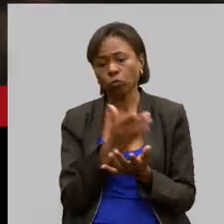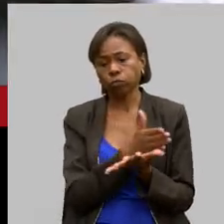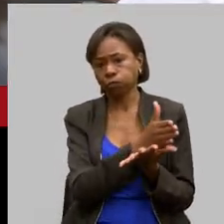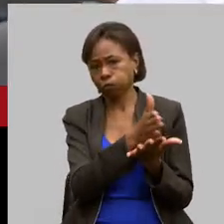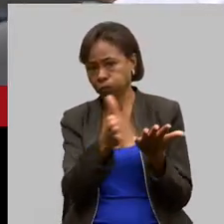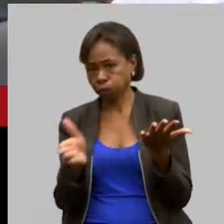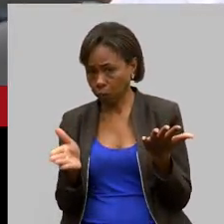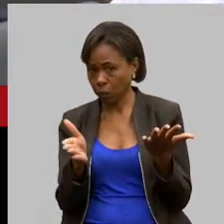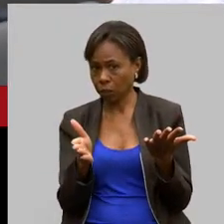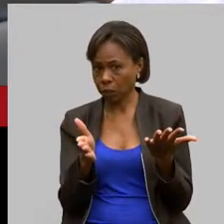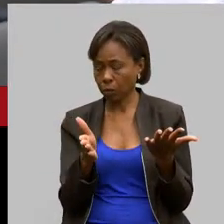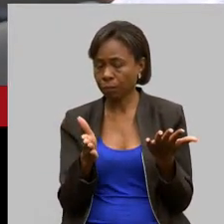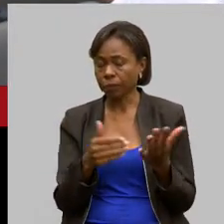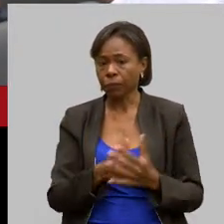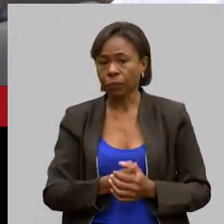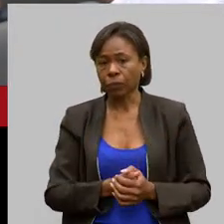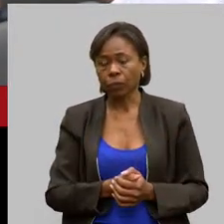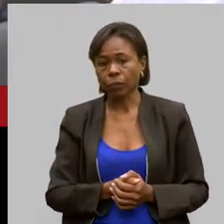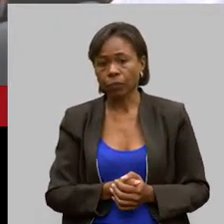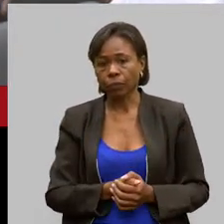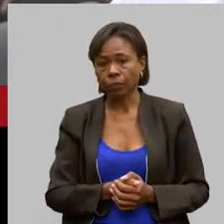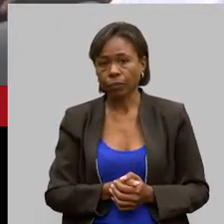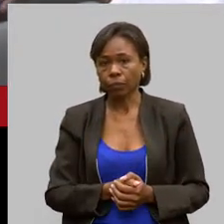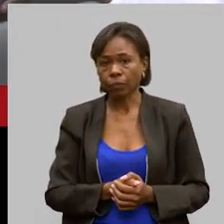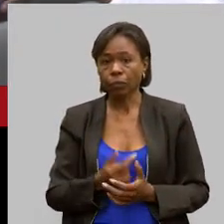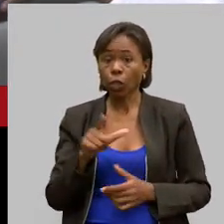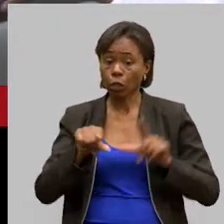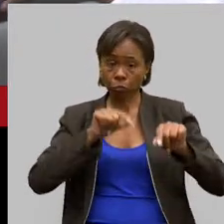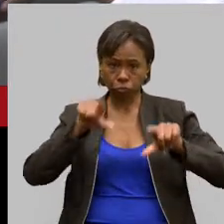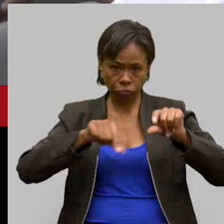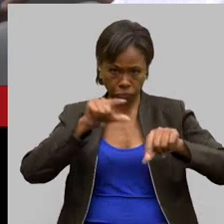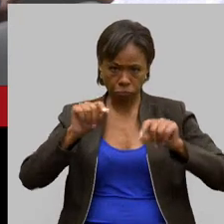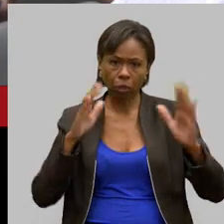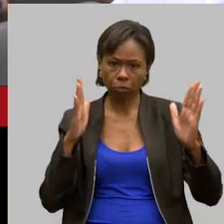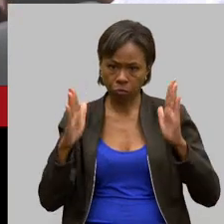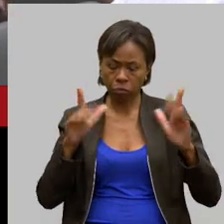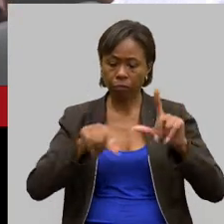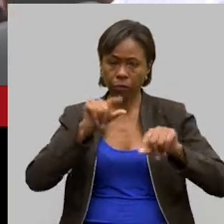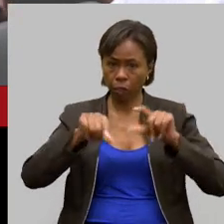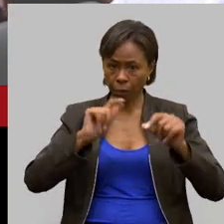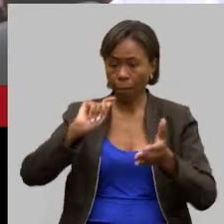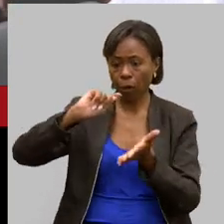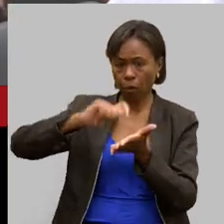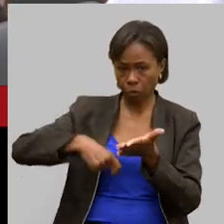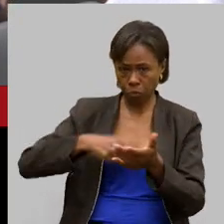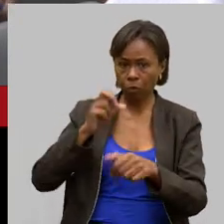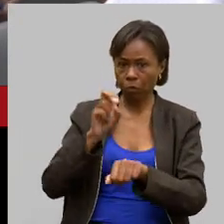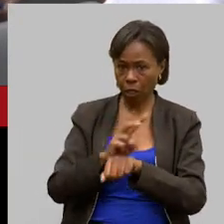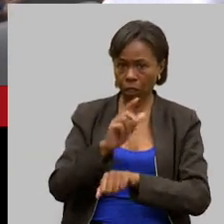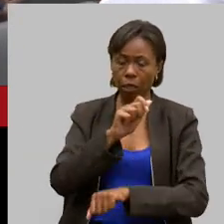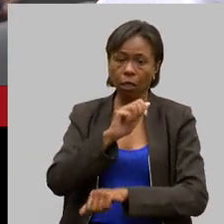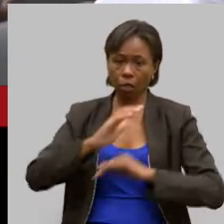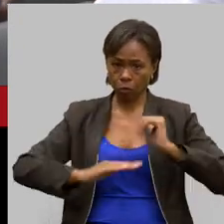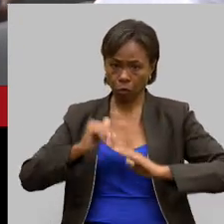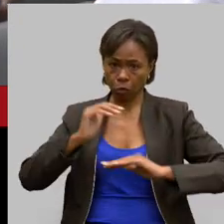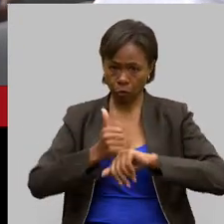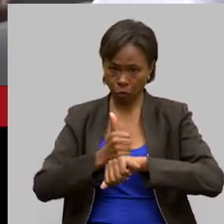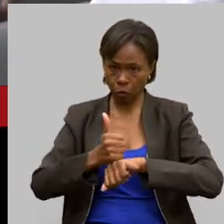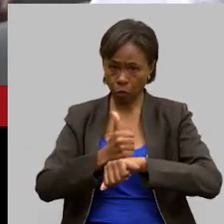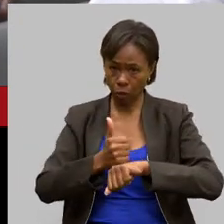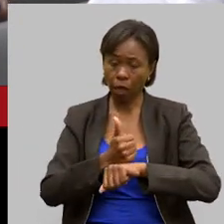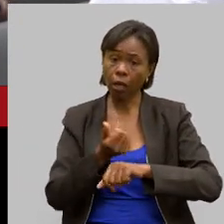comprovada nós estamos em processo seletivo para contratar esses profissionais isso vai garantir aos alunos